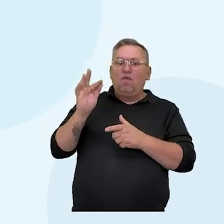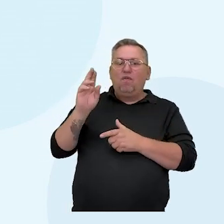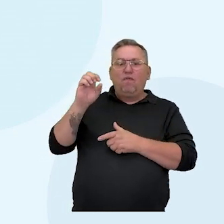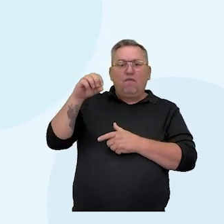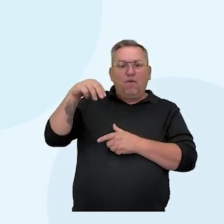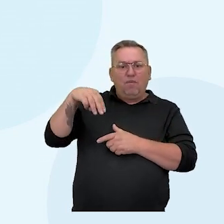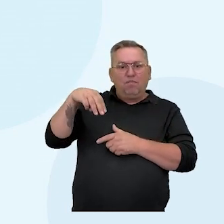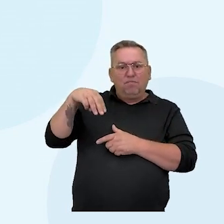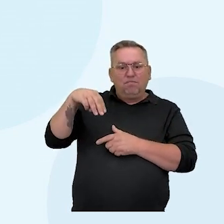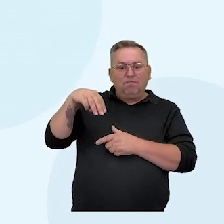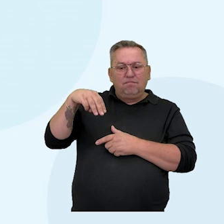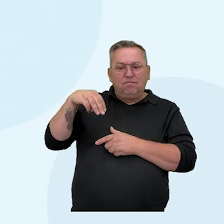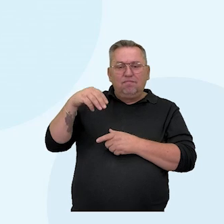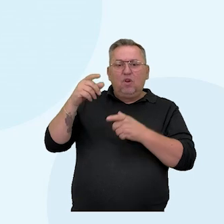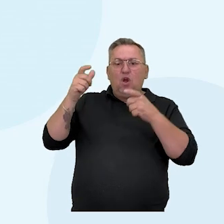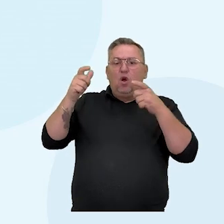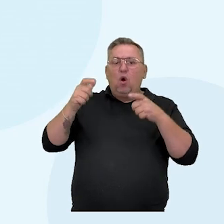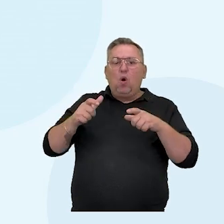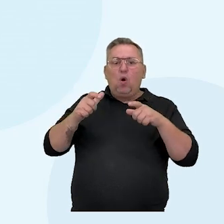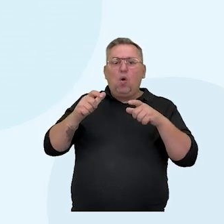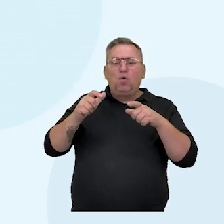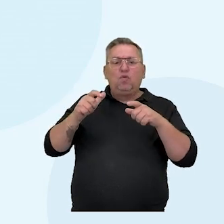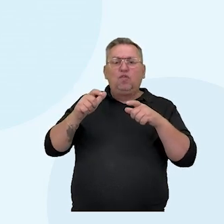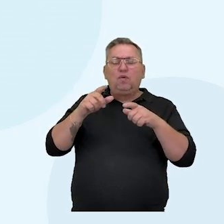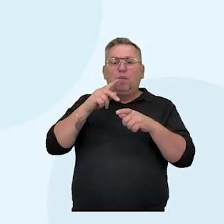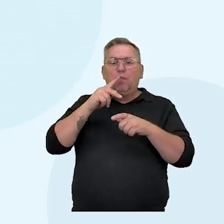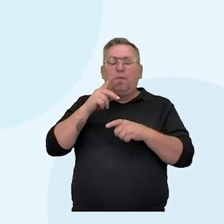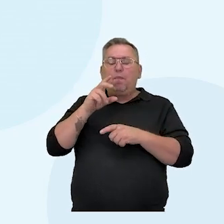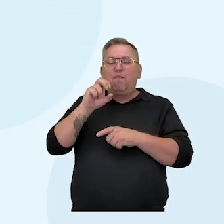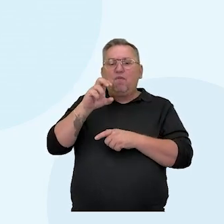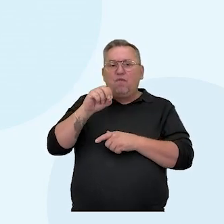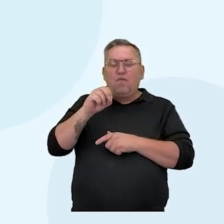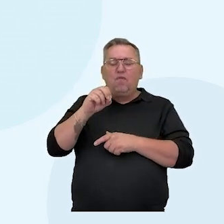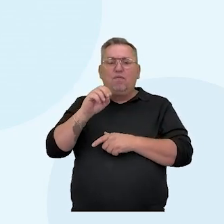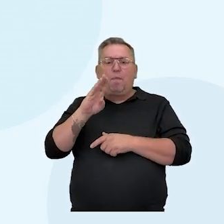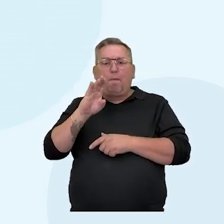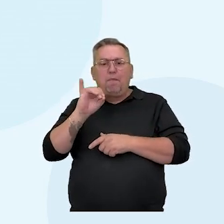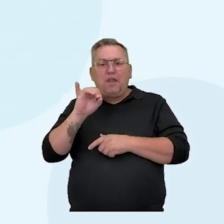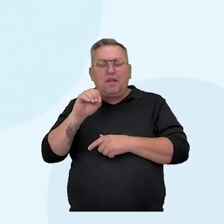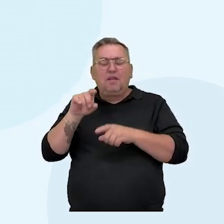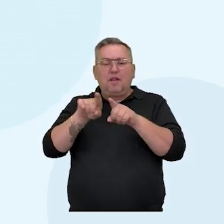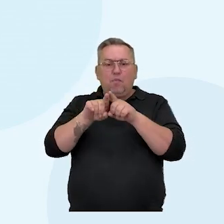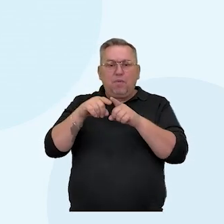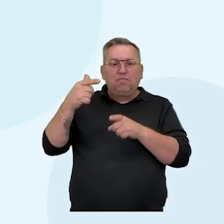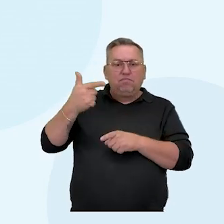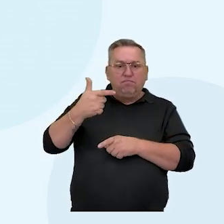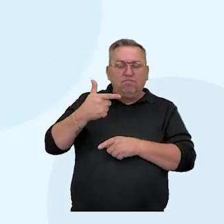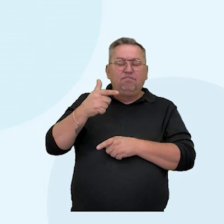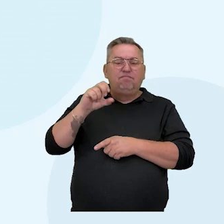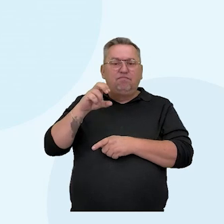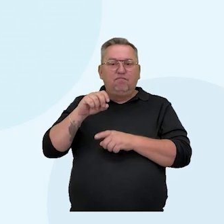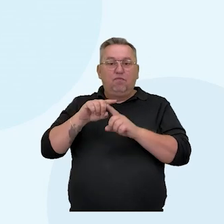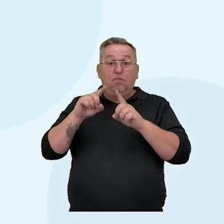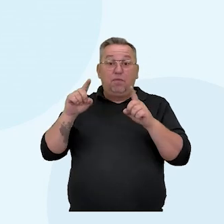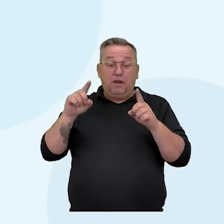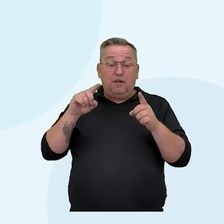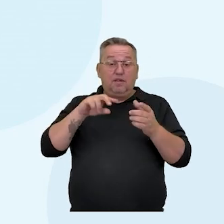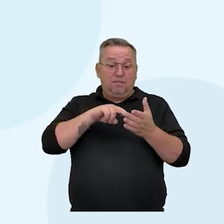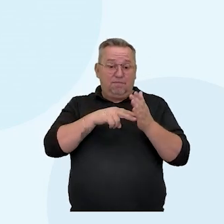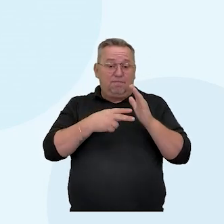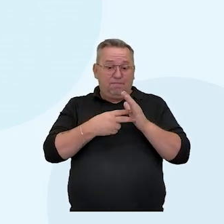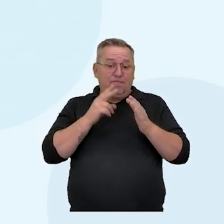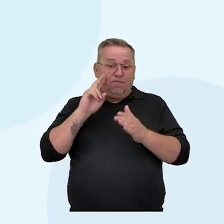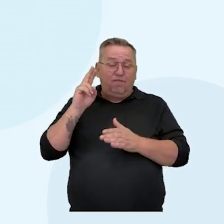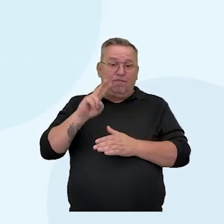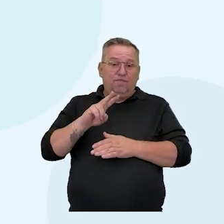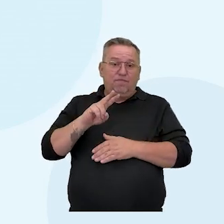pé da letra fica, onde eram os seus bisavós de. Não faz sentido, mas essa frase quer dizer de onde